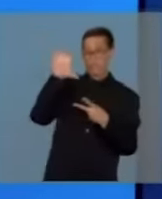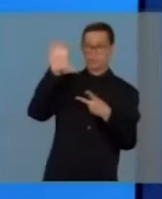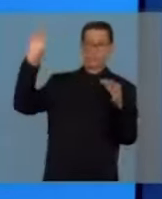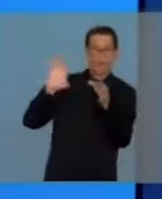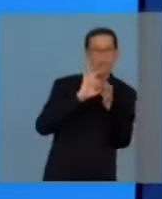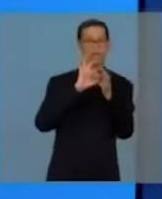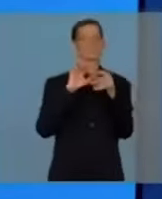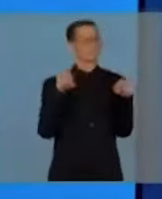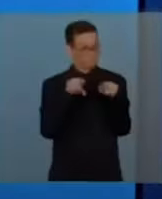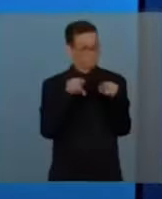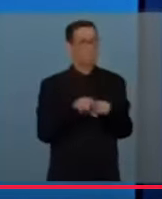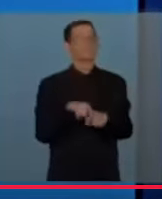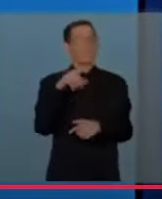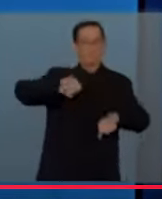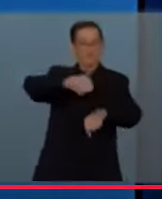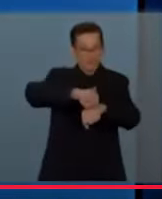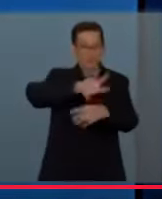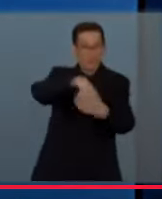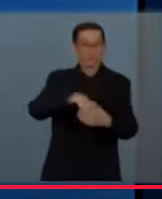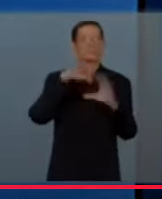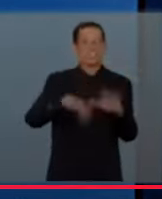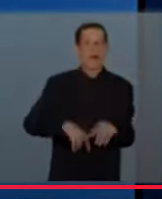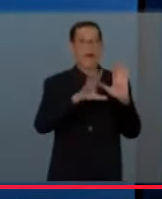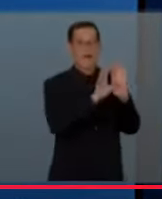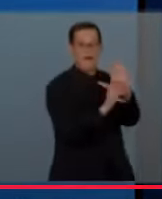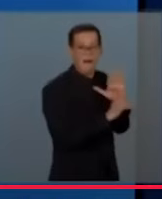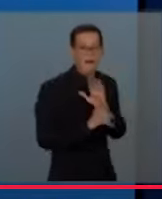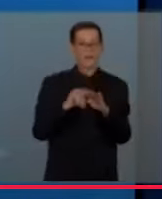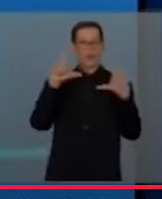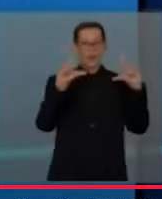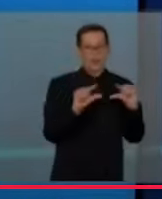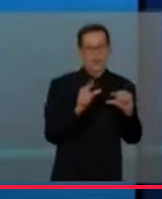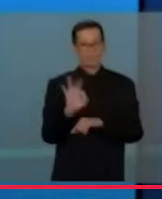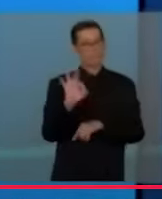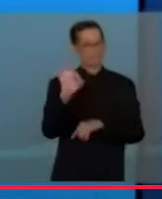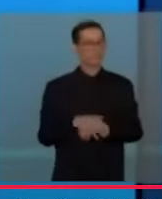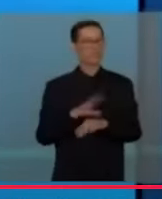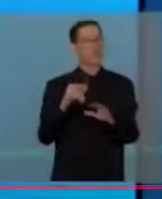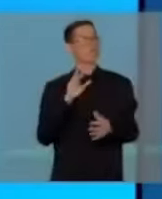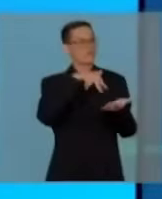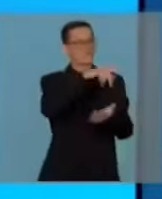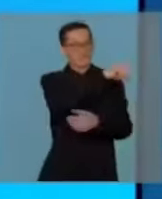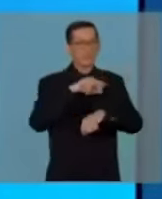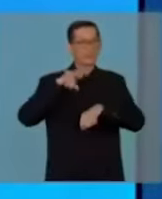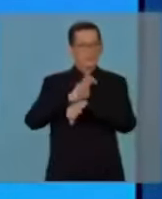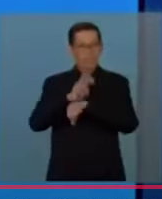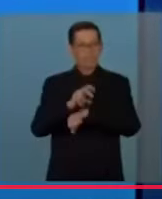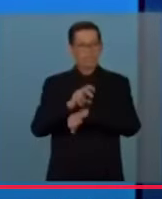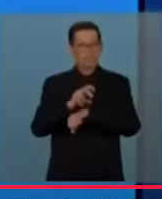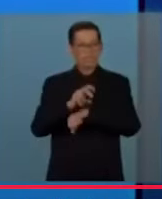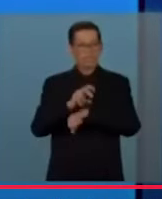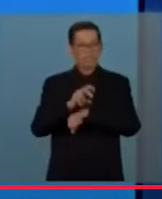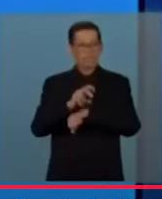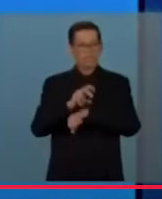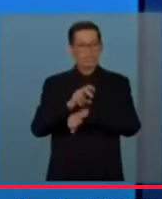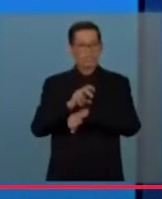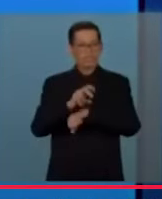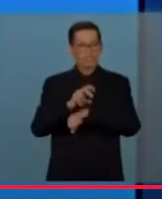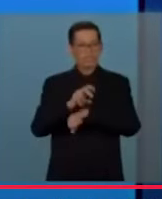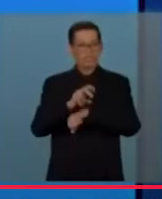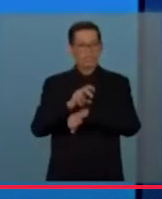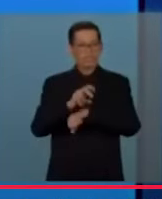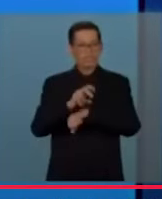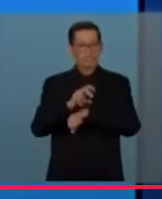centro reduziu em 60% os casos de Ruby e furto eu estive out dia na prata da Sea era por volta de 22 horas as crianças brincando a gente sabe que tem muito cara as